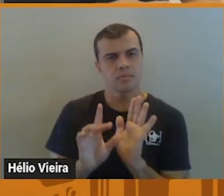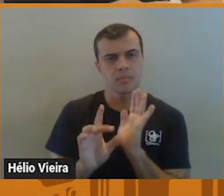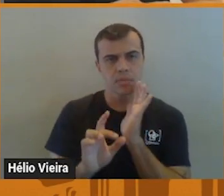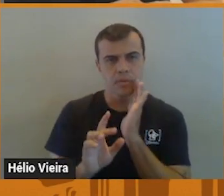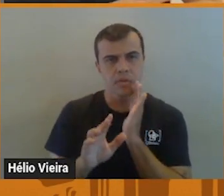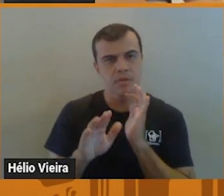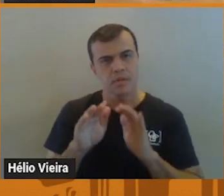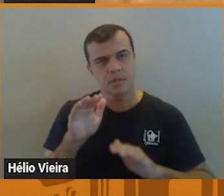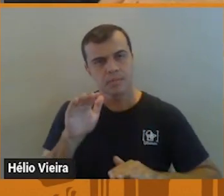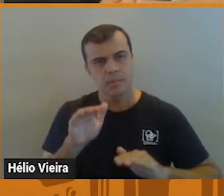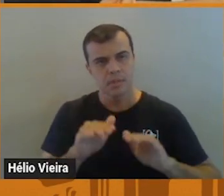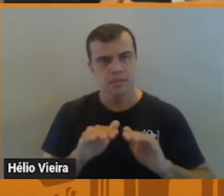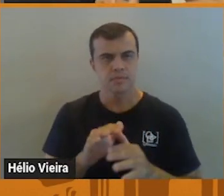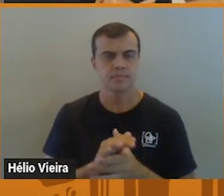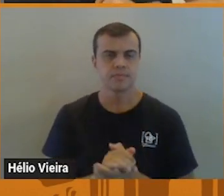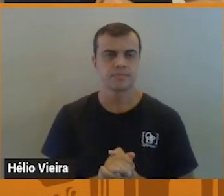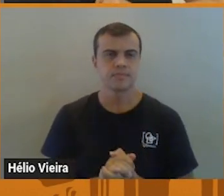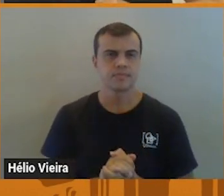vai variar